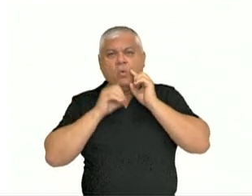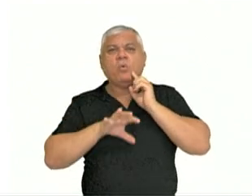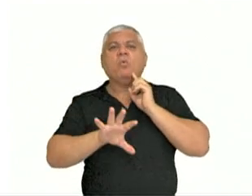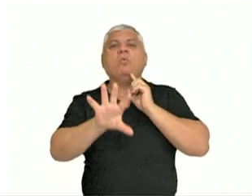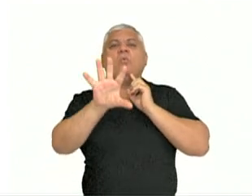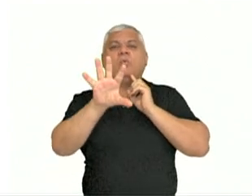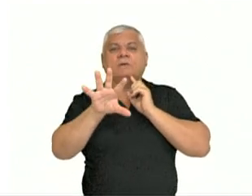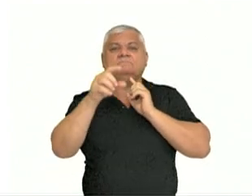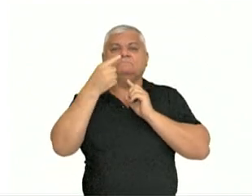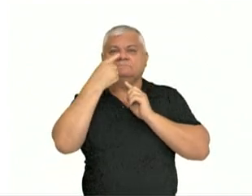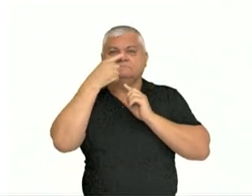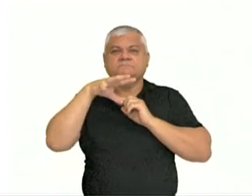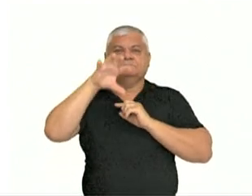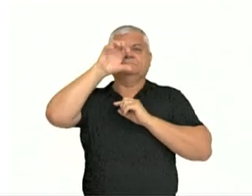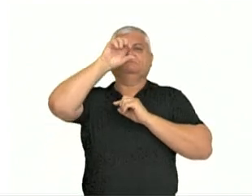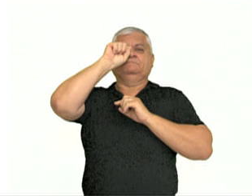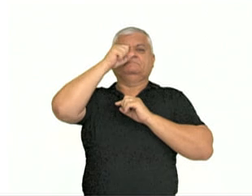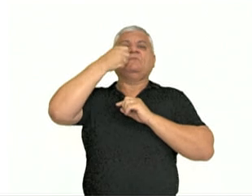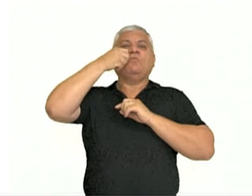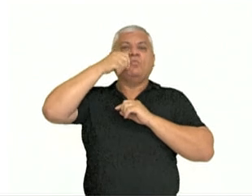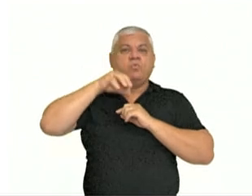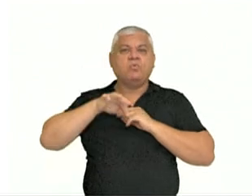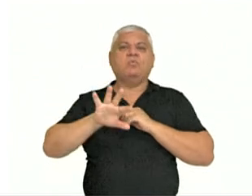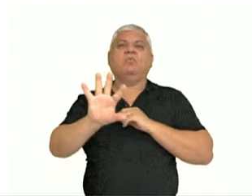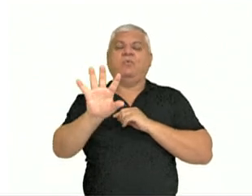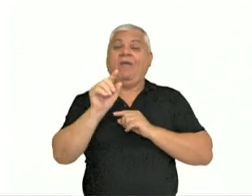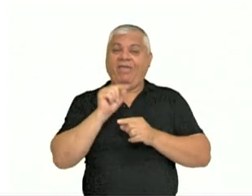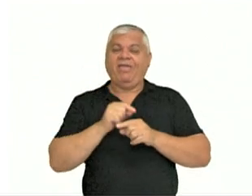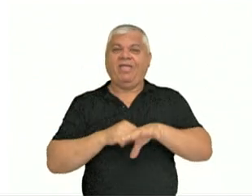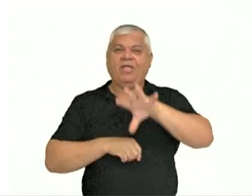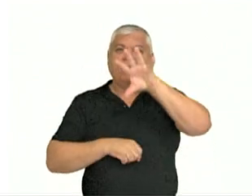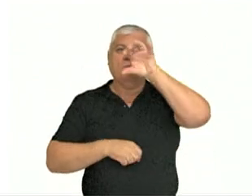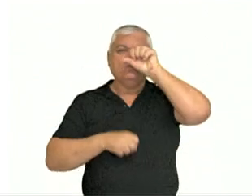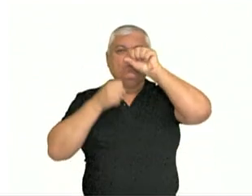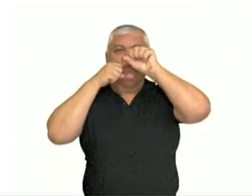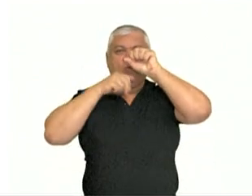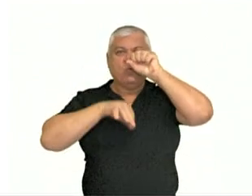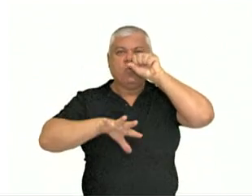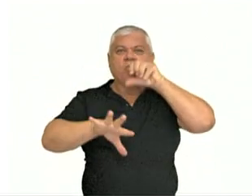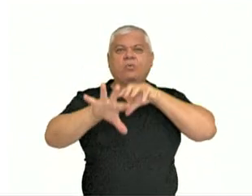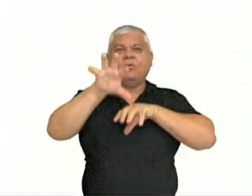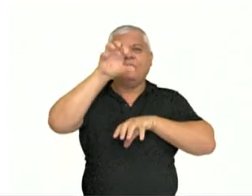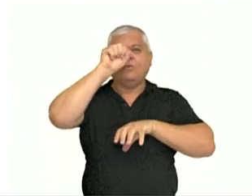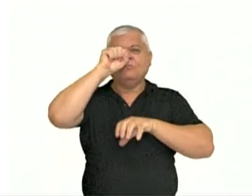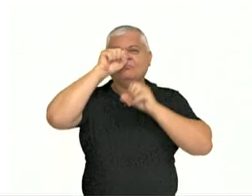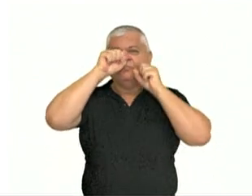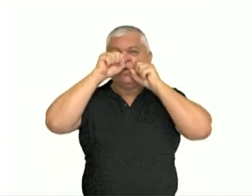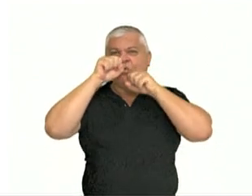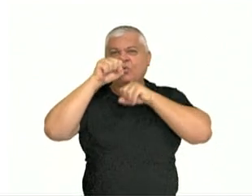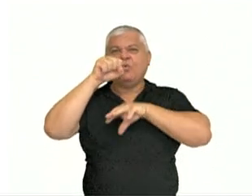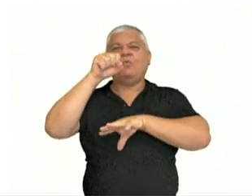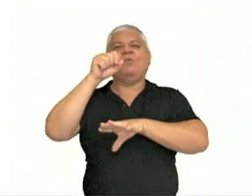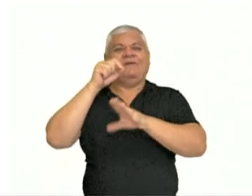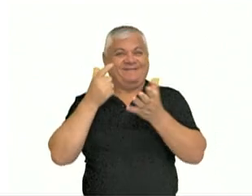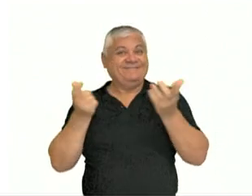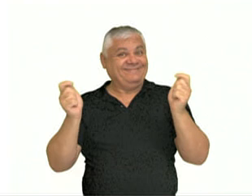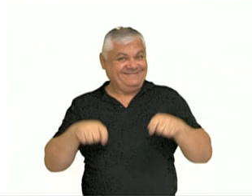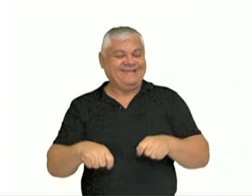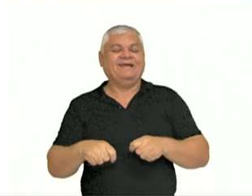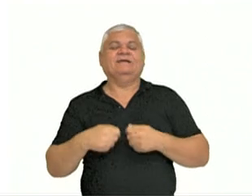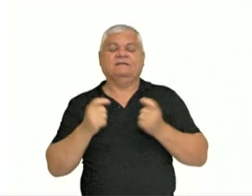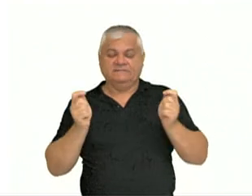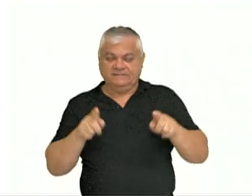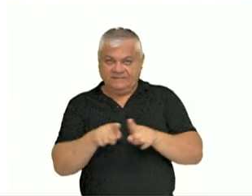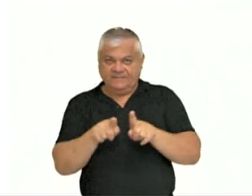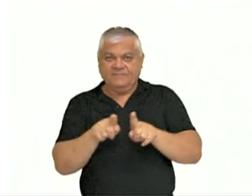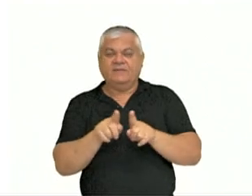ela. Lembrando que em algumas situações a gente pode usar a boca para respirar, né? Para inalar o ar, quando a